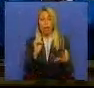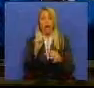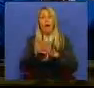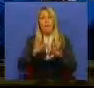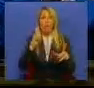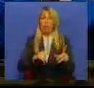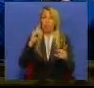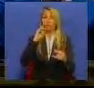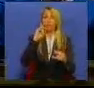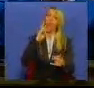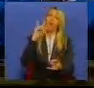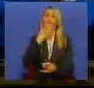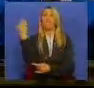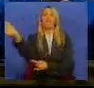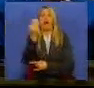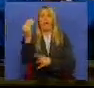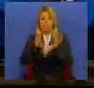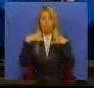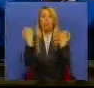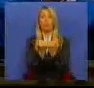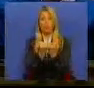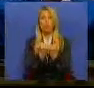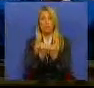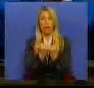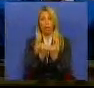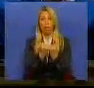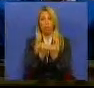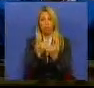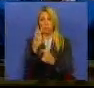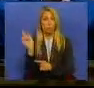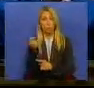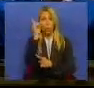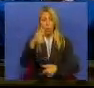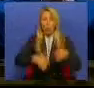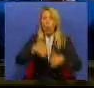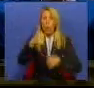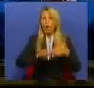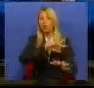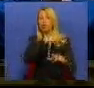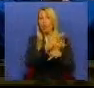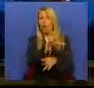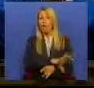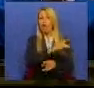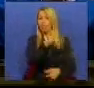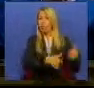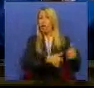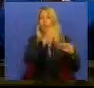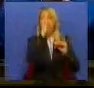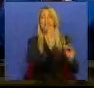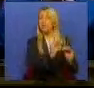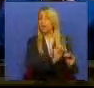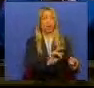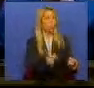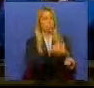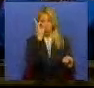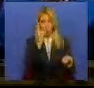reputação social, não é a concorrência com outras formas de ensino. É a política